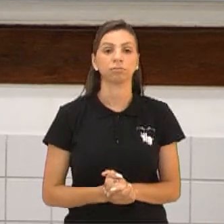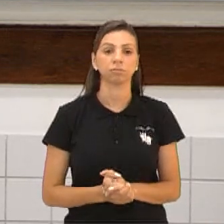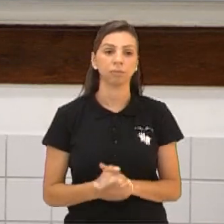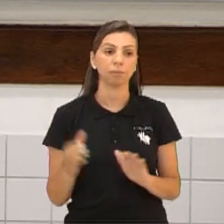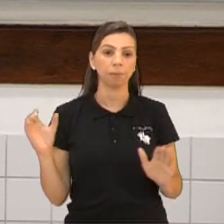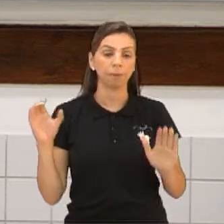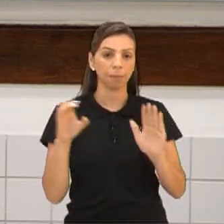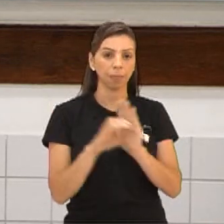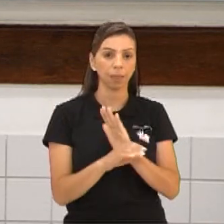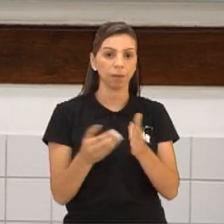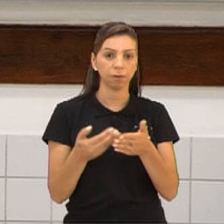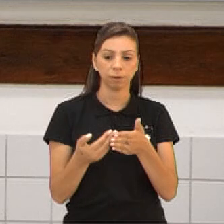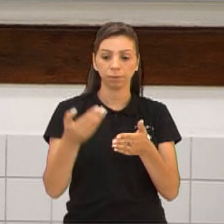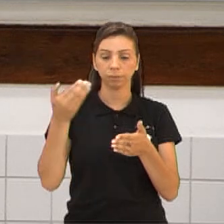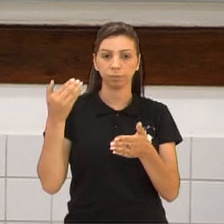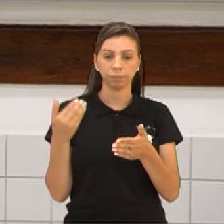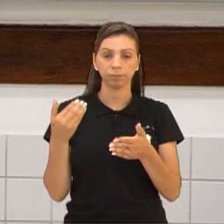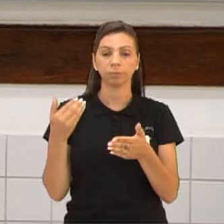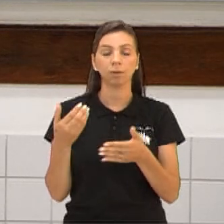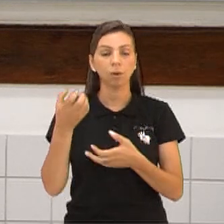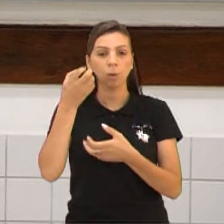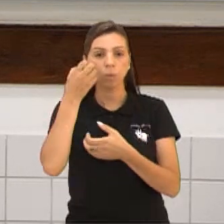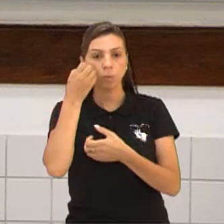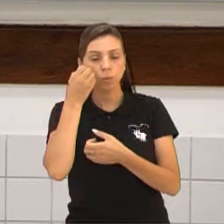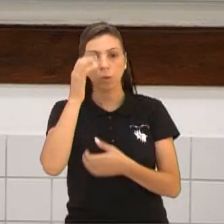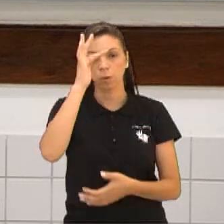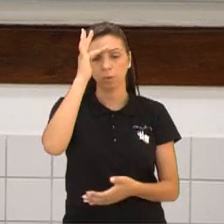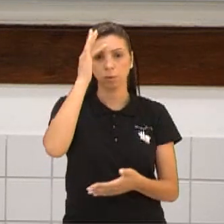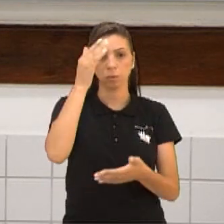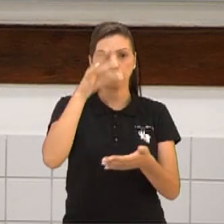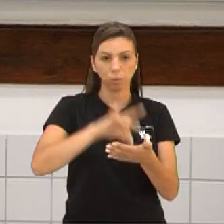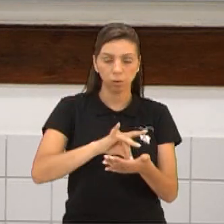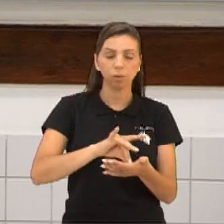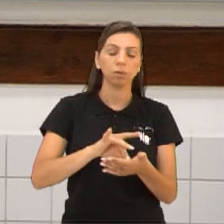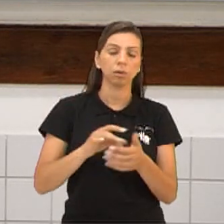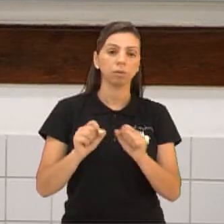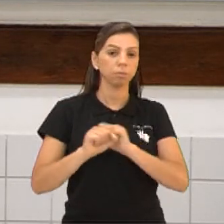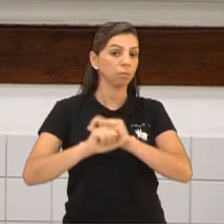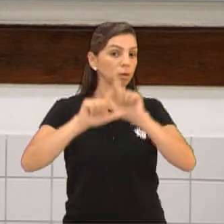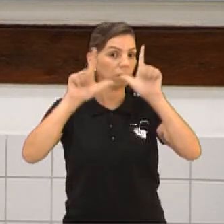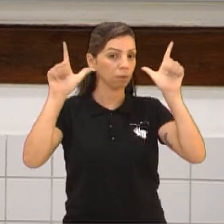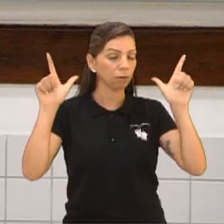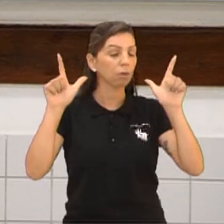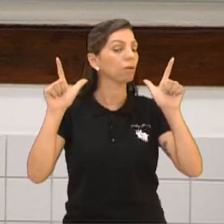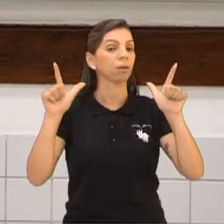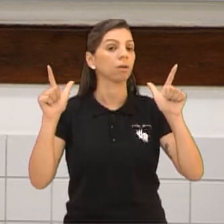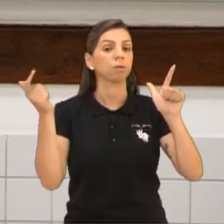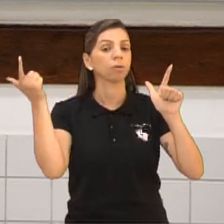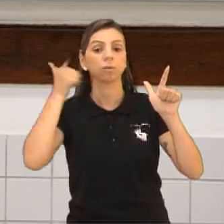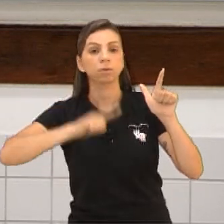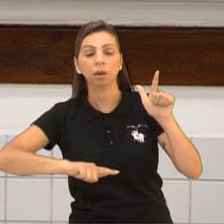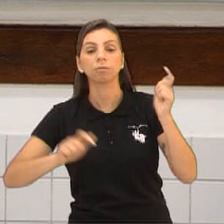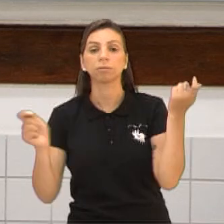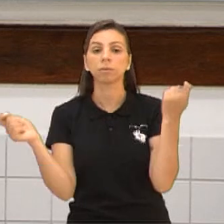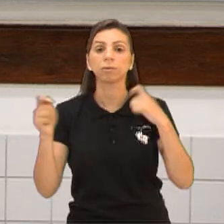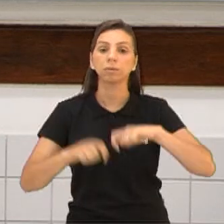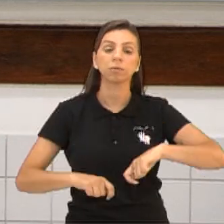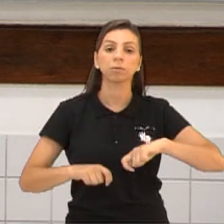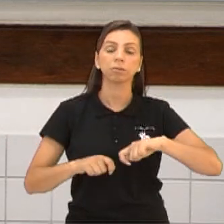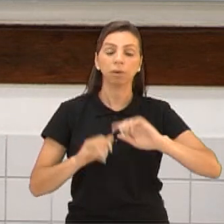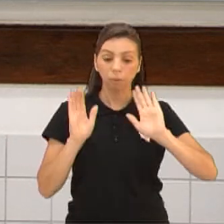conceito que nós falamos na última aula sobre o sono dogmático. Ele foi despertado para perceber que isso não era possível e que era necessário